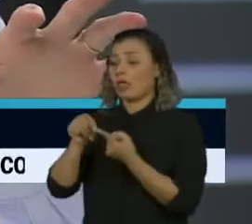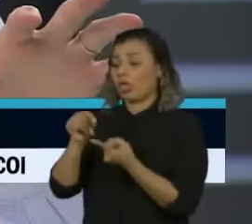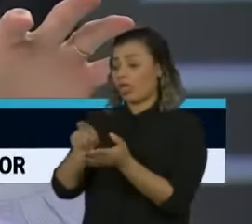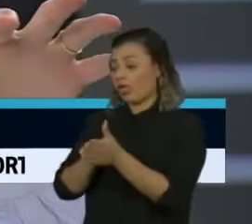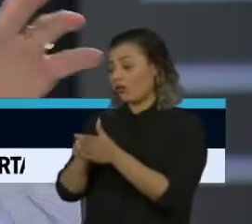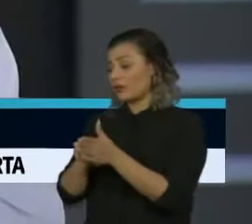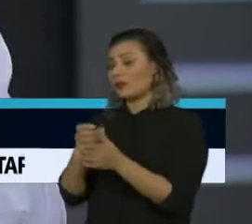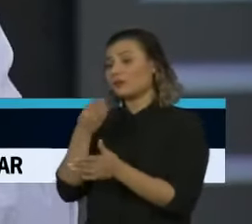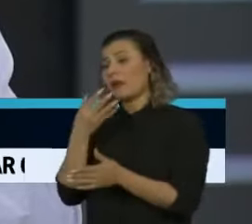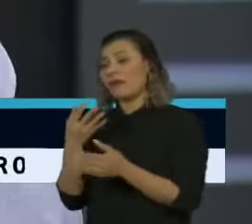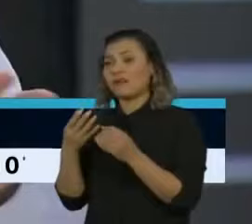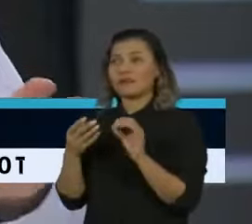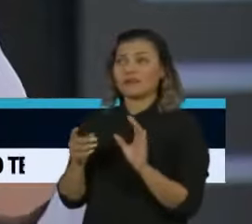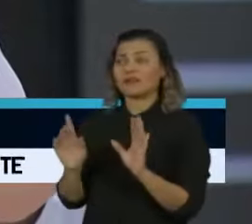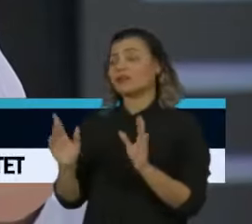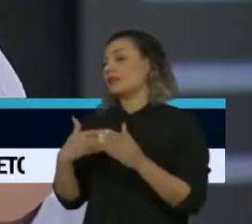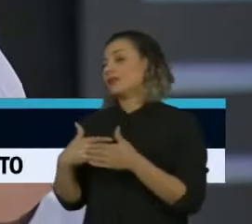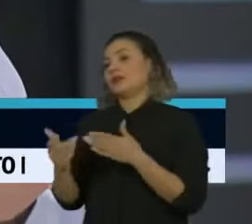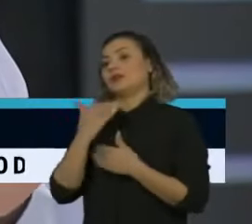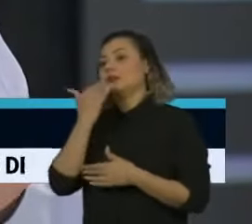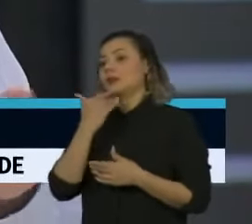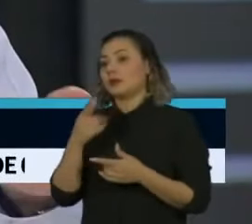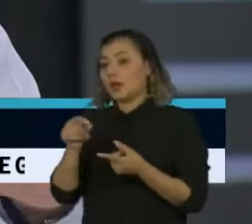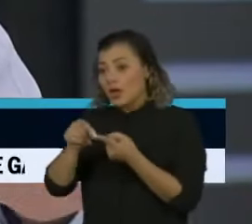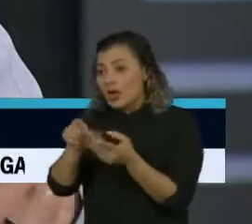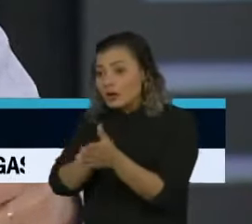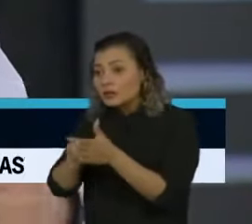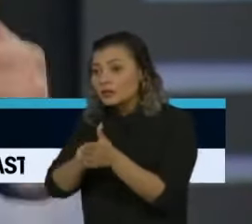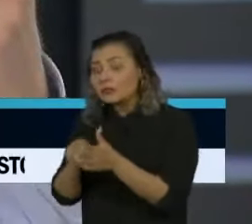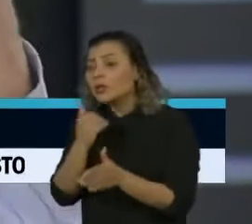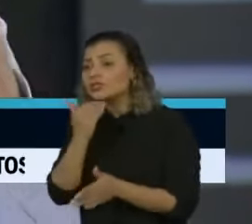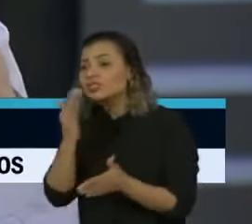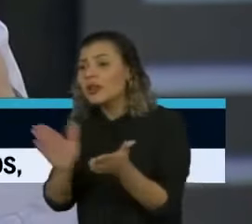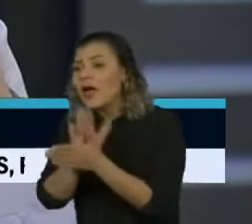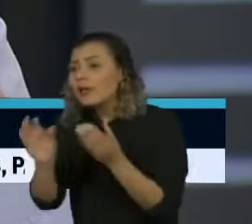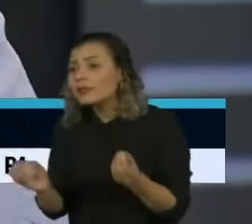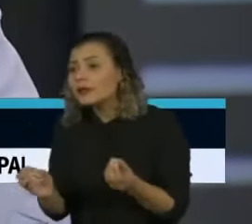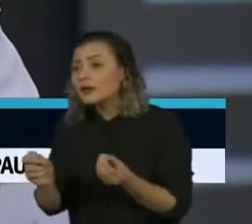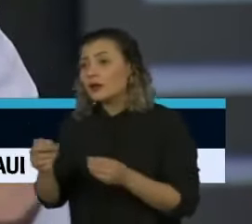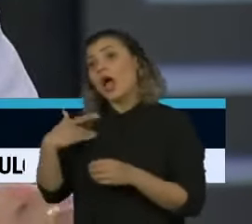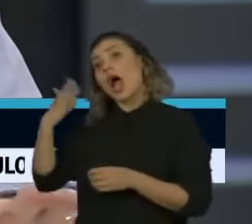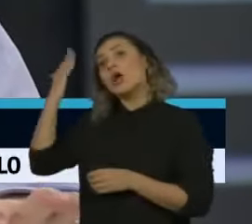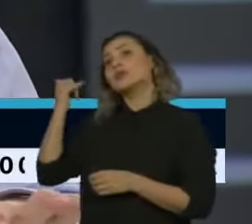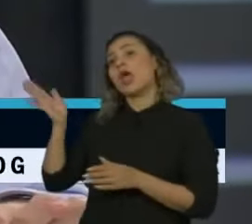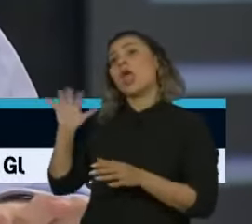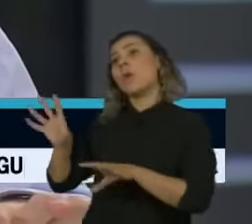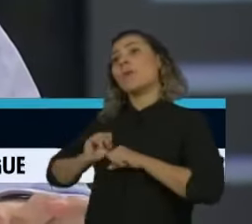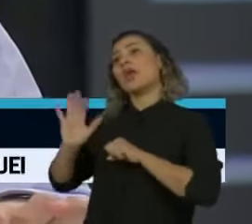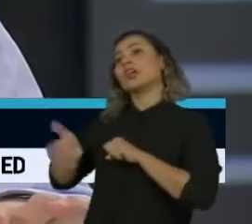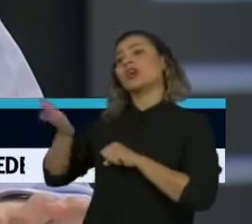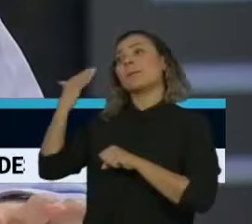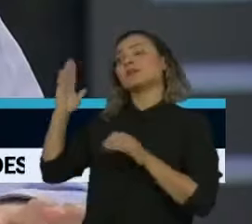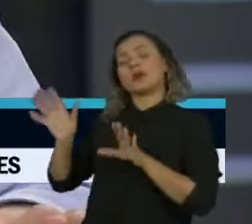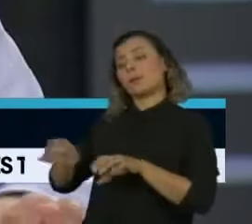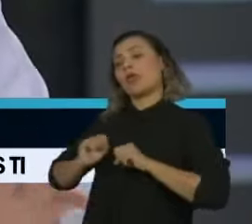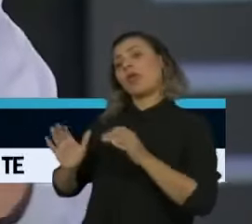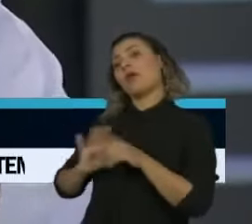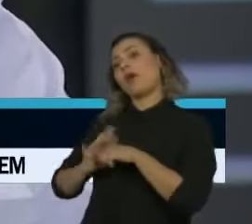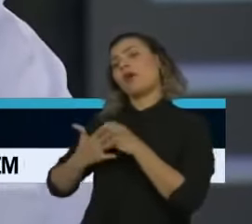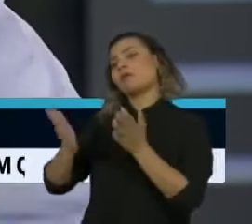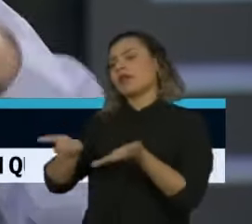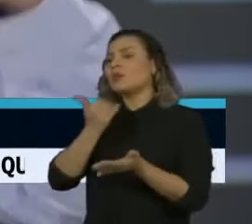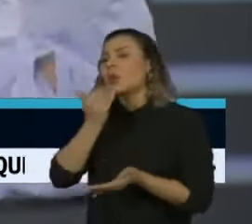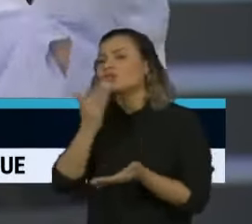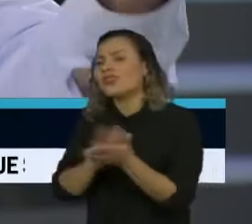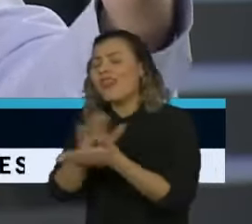fazer nada demais, né? O teste não serve para nada. Saber que você já teve a doença não tem valor do ponto de vista de saúde pública.